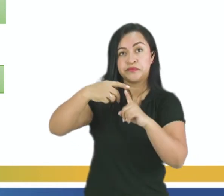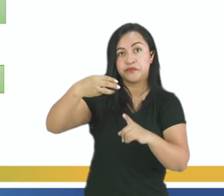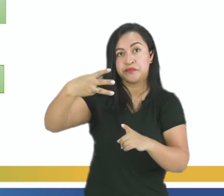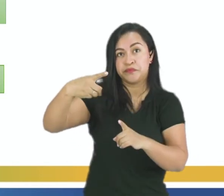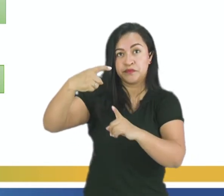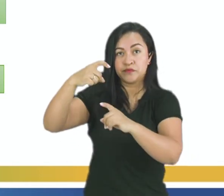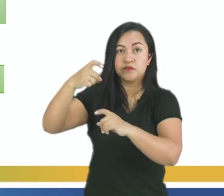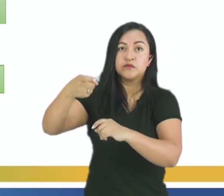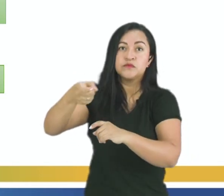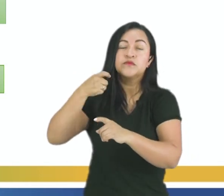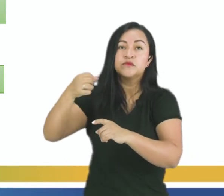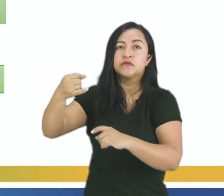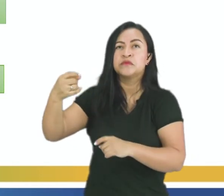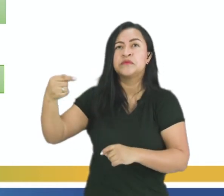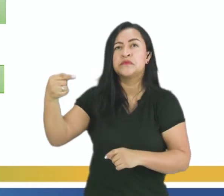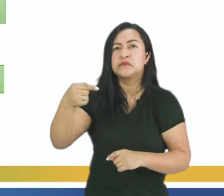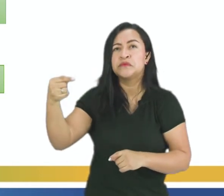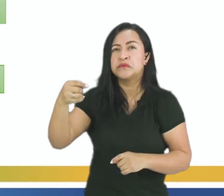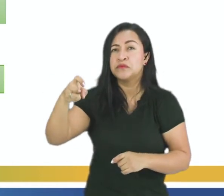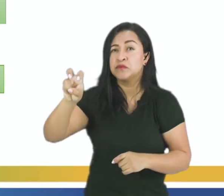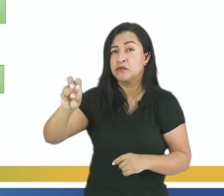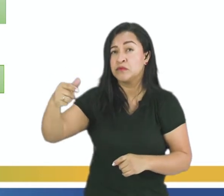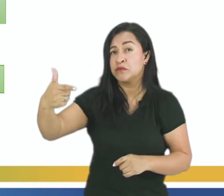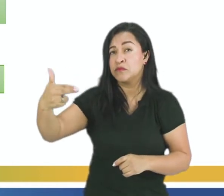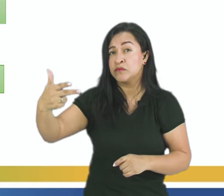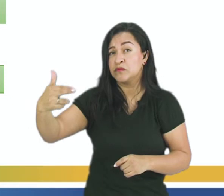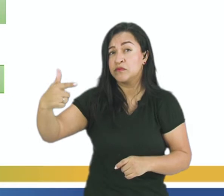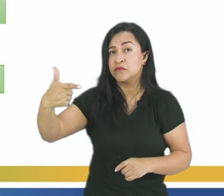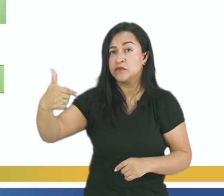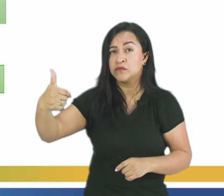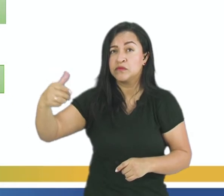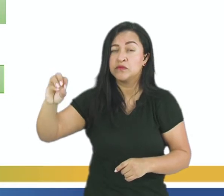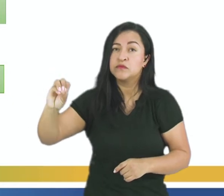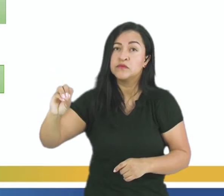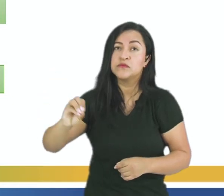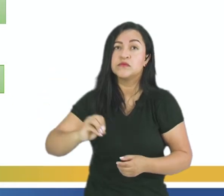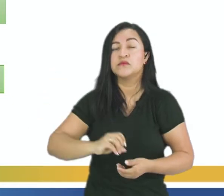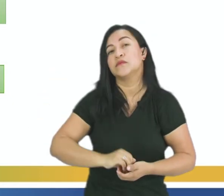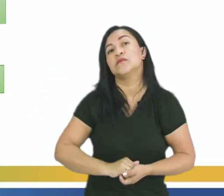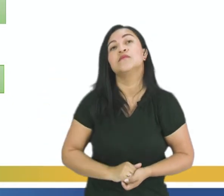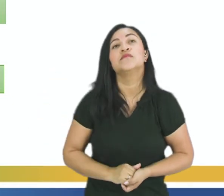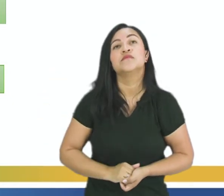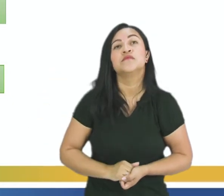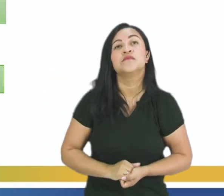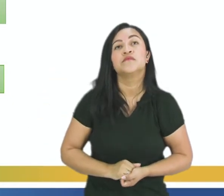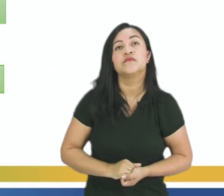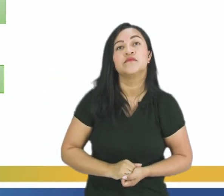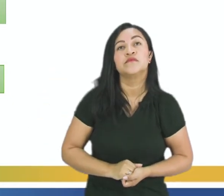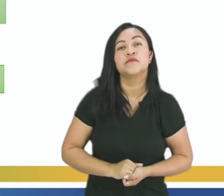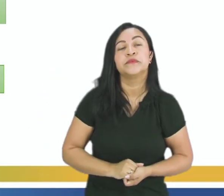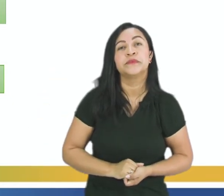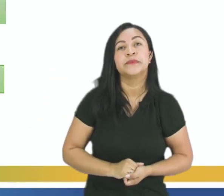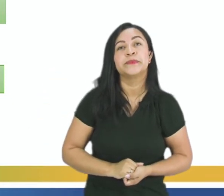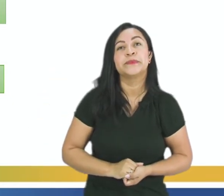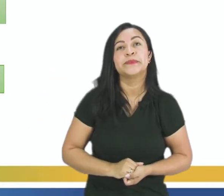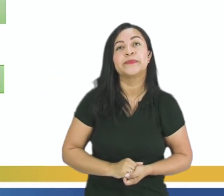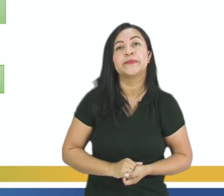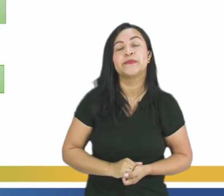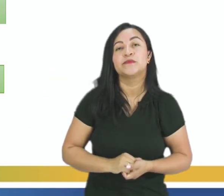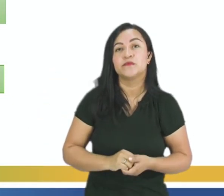e substituindo o valor de y aí, que é 3x menos 5, nós teremos 2x mais 3x menos 5 igual a